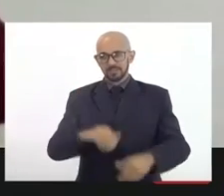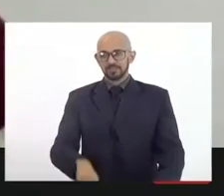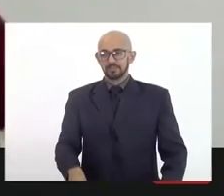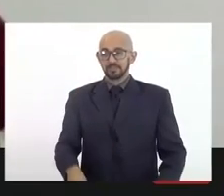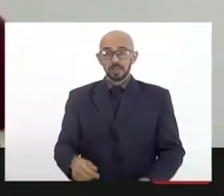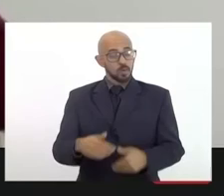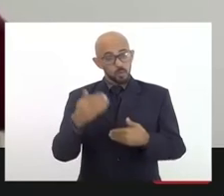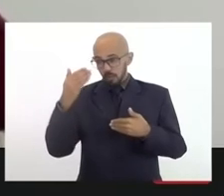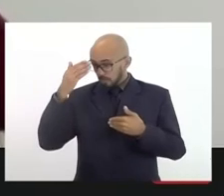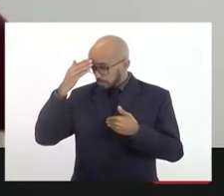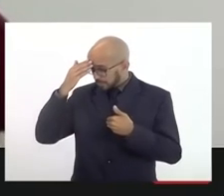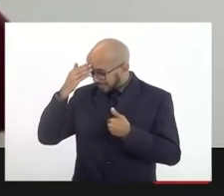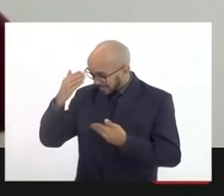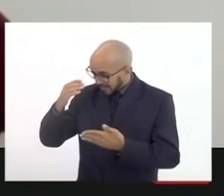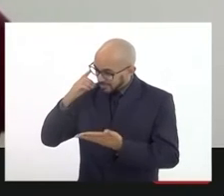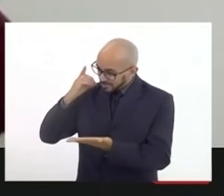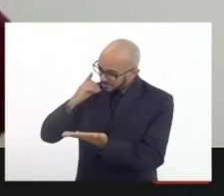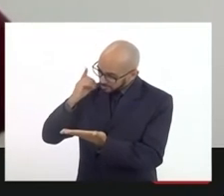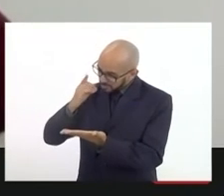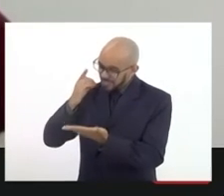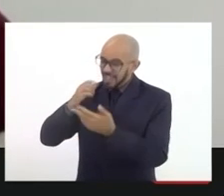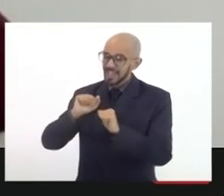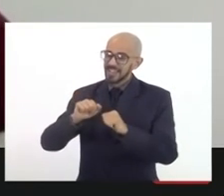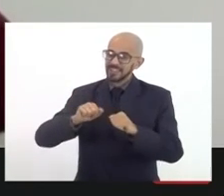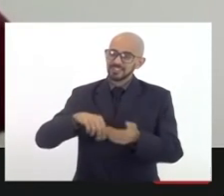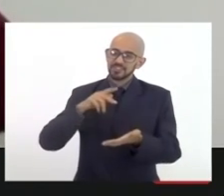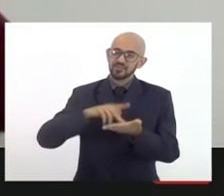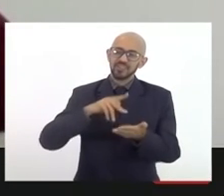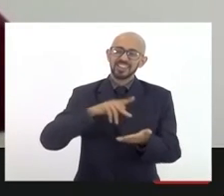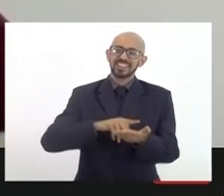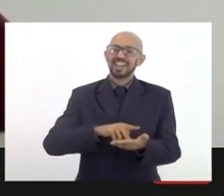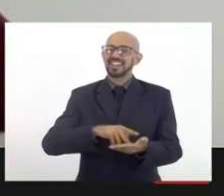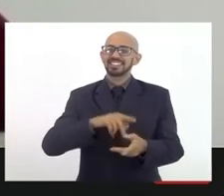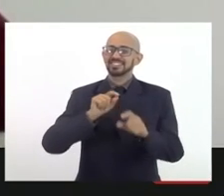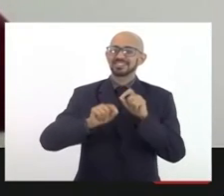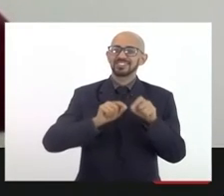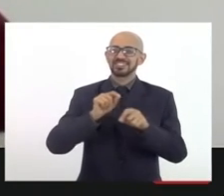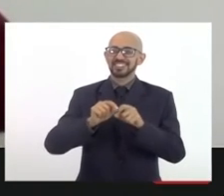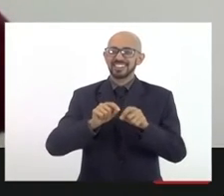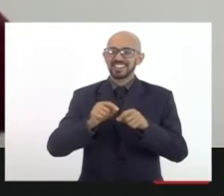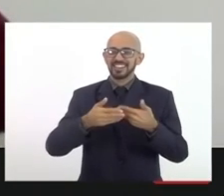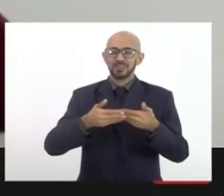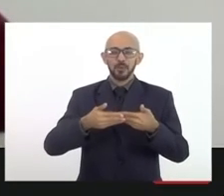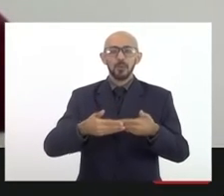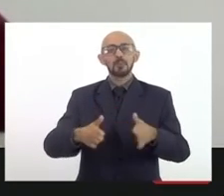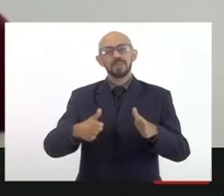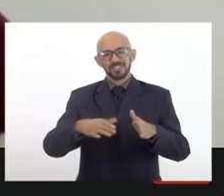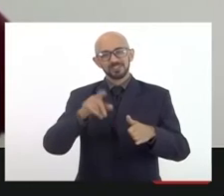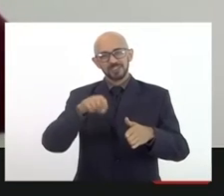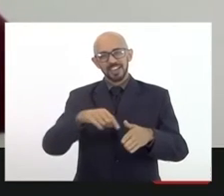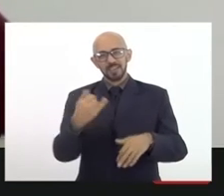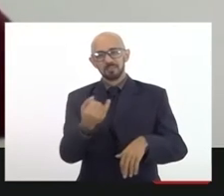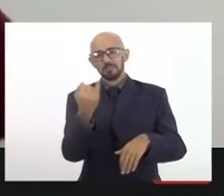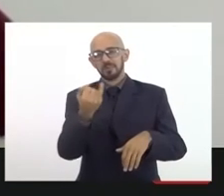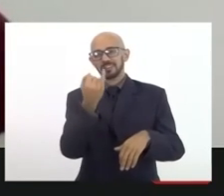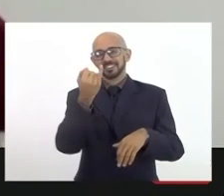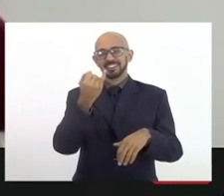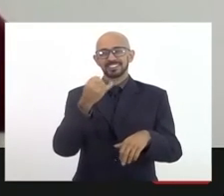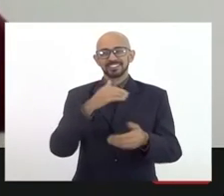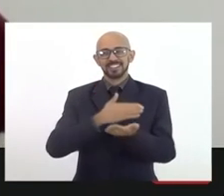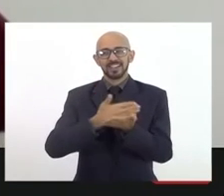Obrigada, deputado. Realmente, essa questão do início é fundamental. Começar,